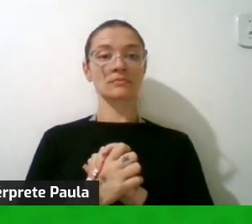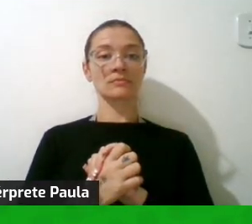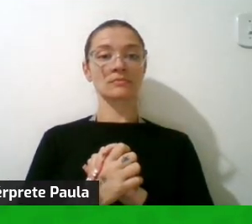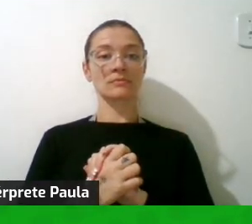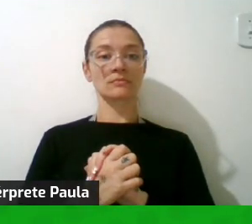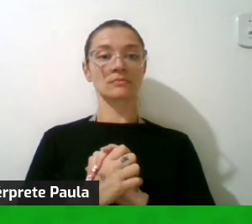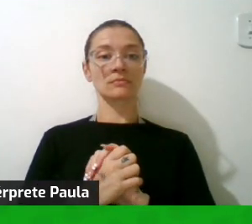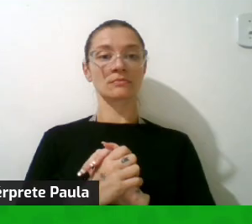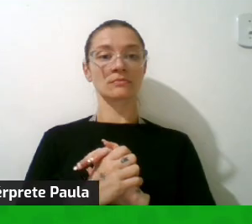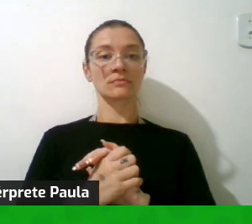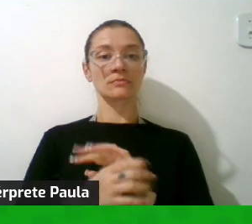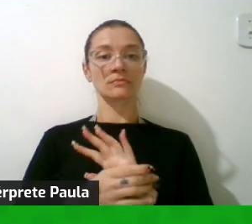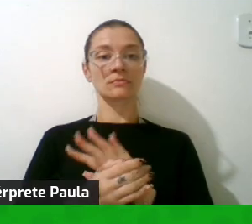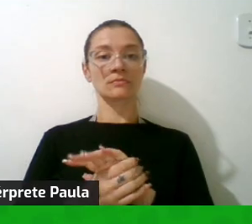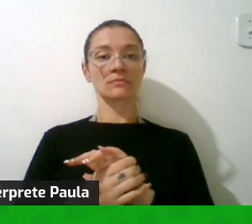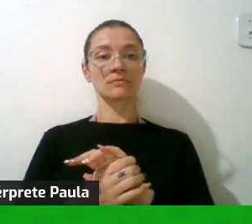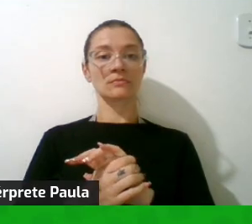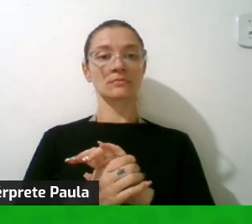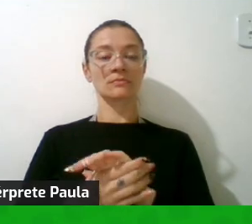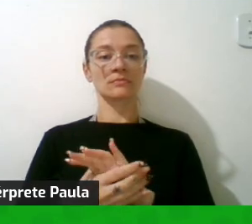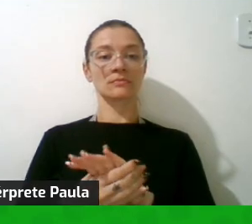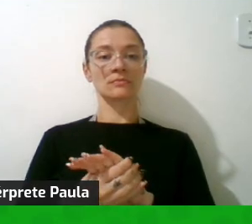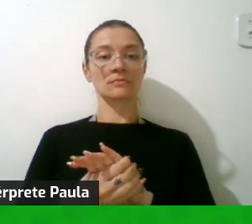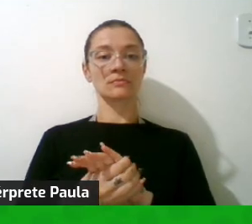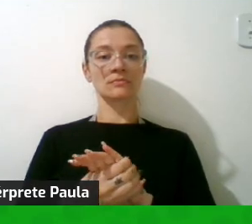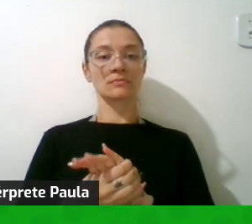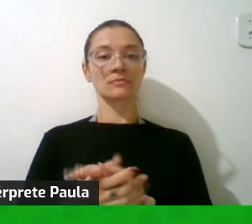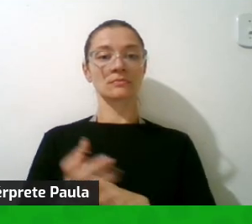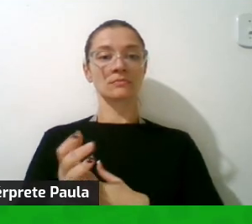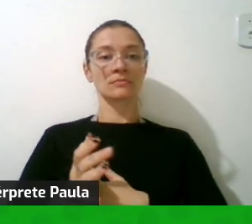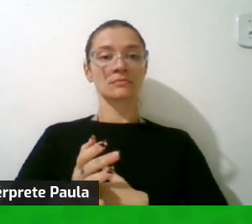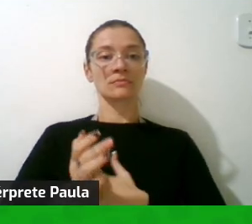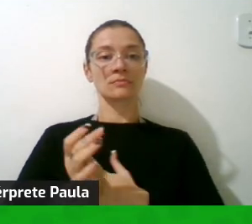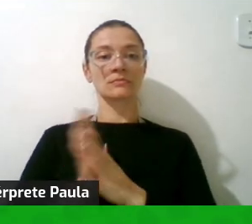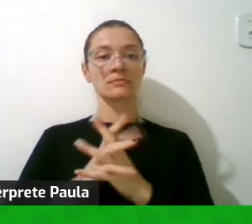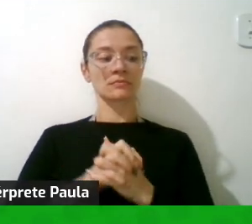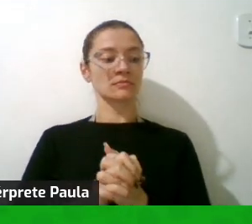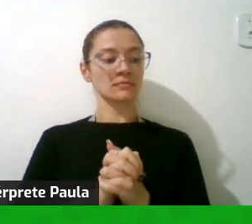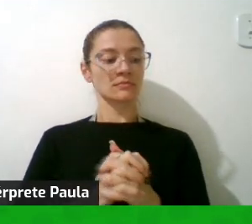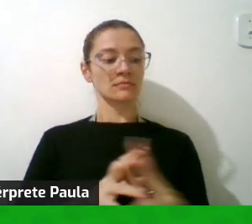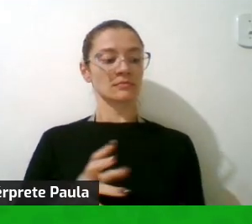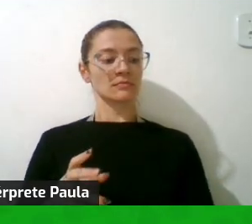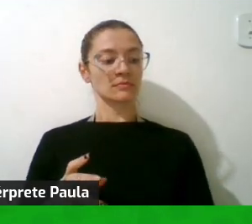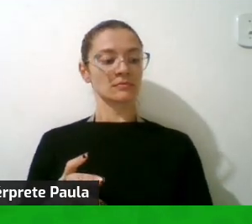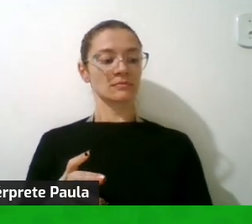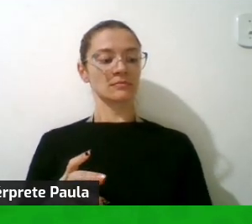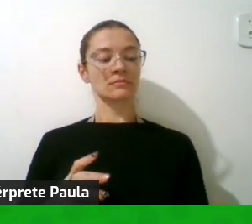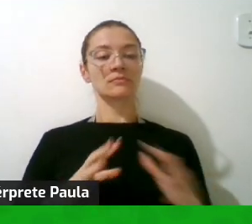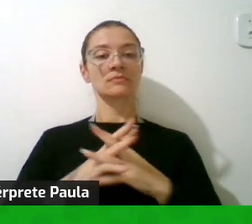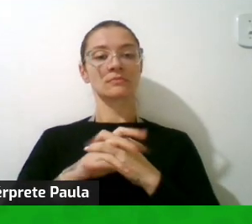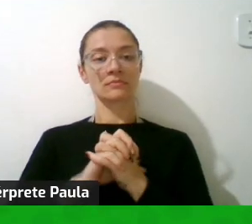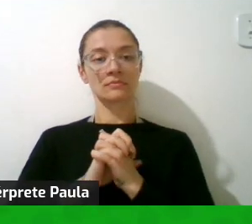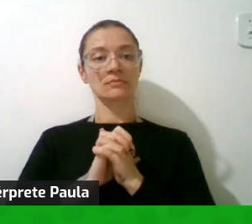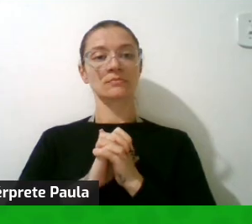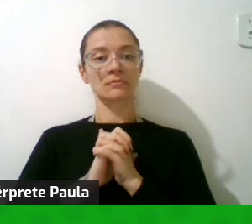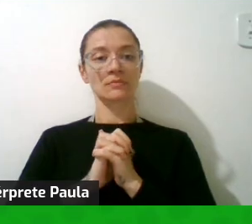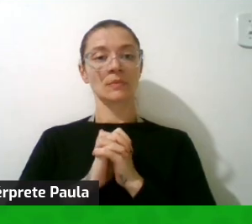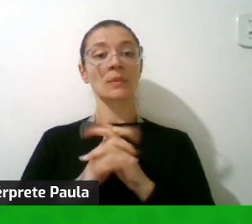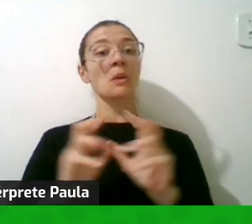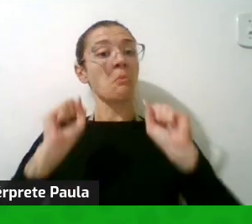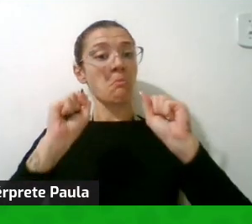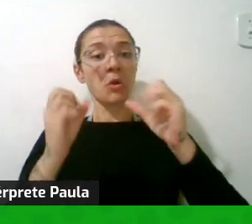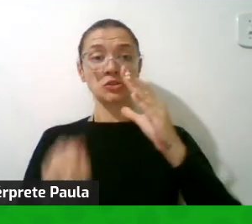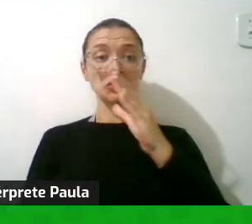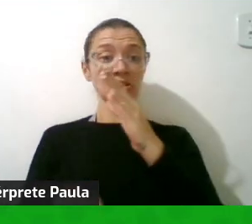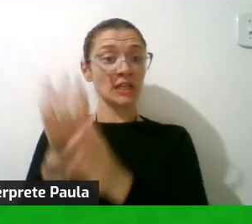Então, beleza. Vou criar algumas planilhinhas aqui, menores, dentro da minha pasta. Como assim? Vou criar aqui, posso criar só